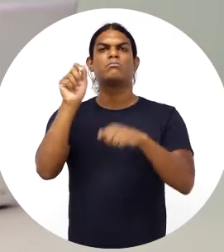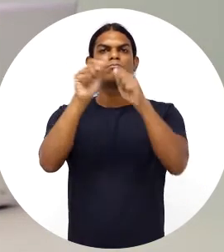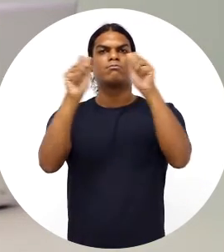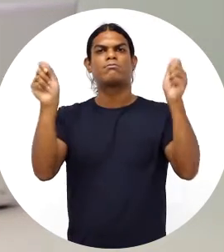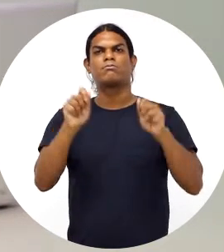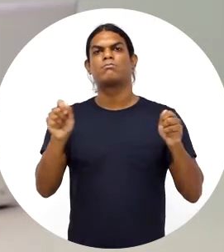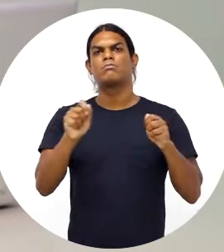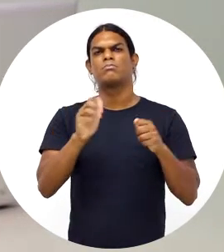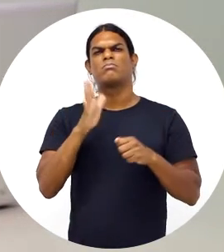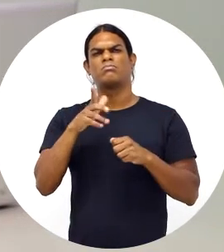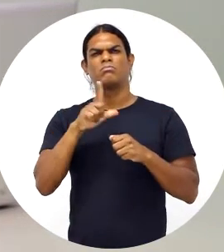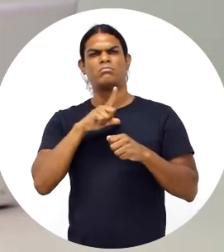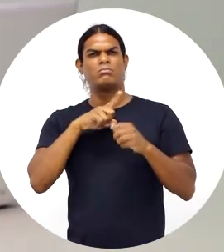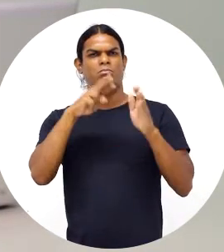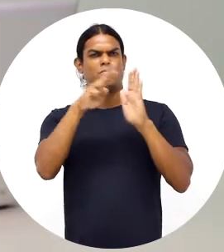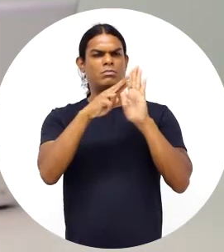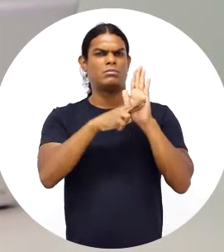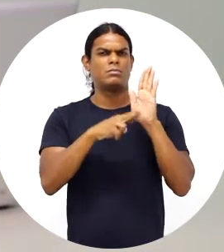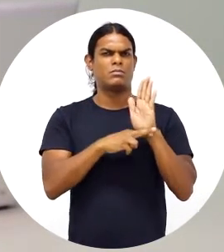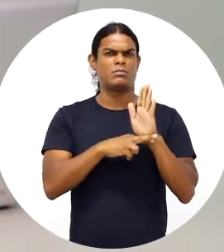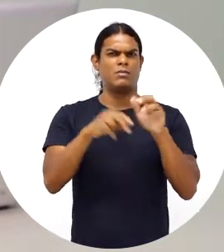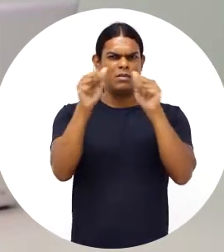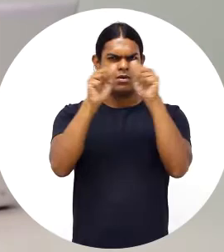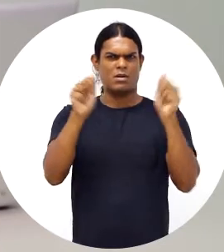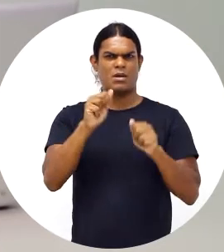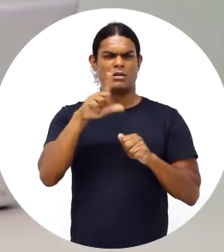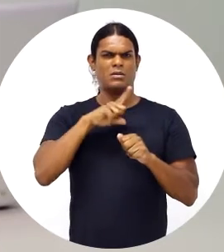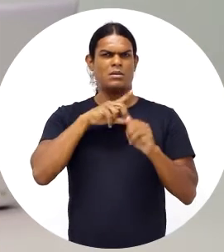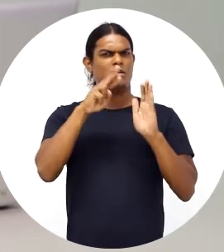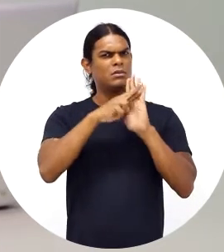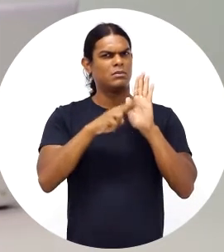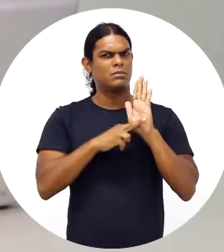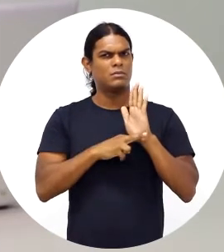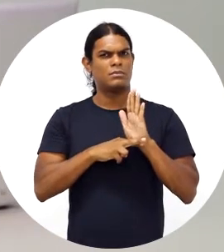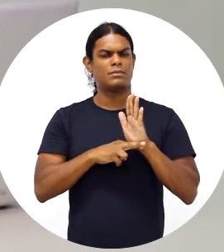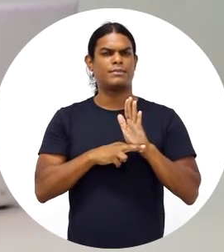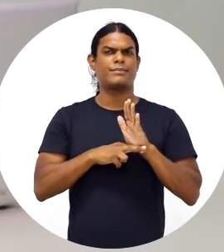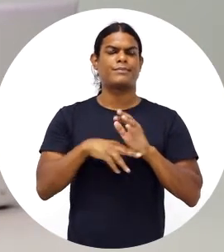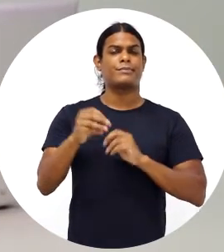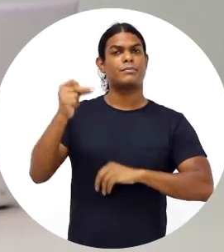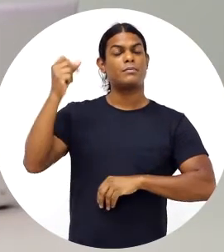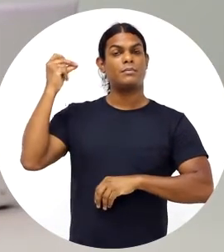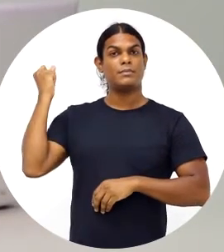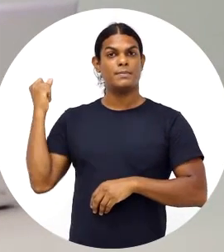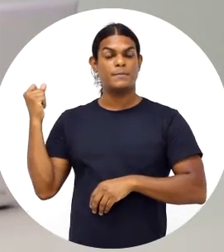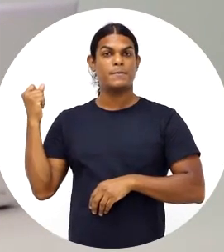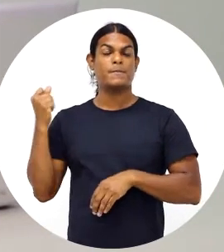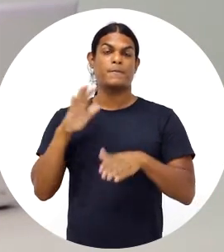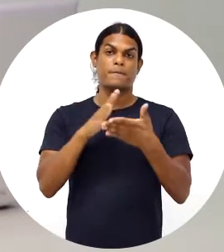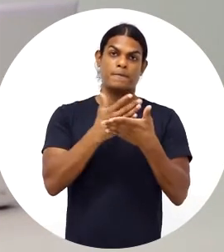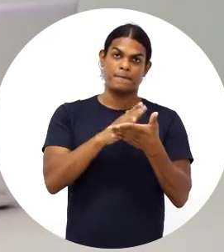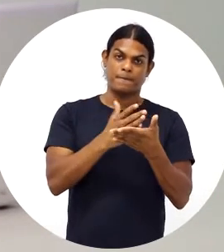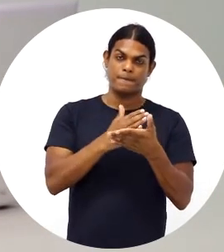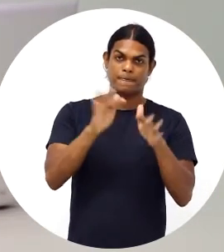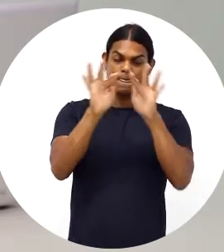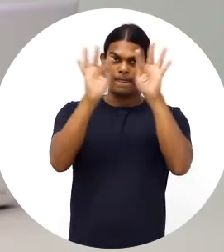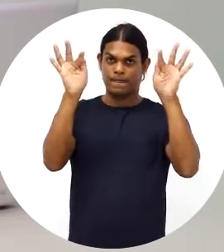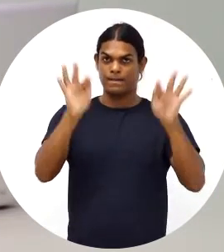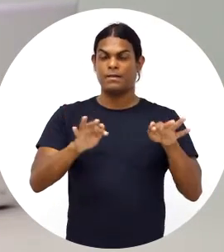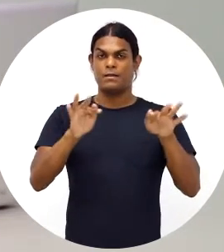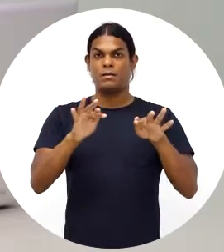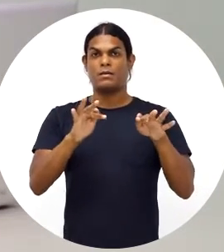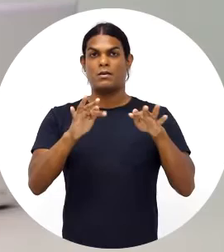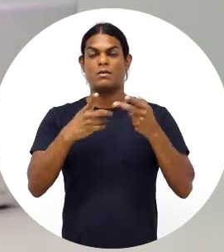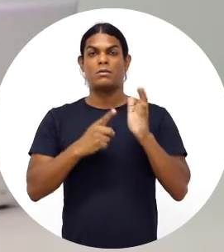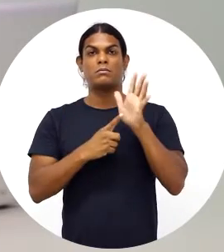arte tem padrões? De acordo com a época, algumas formas de expressões humanas